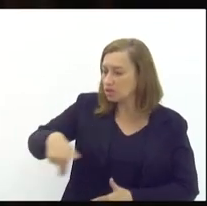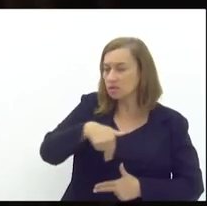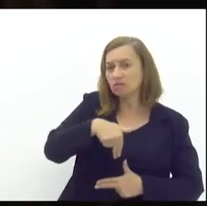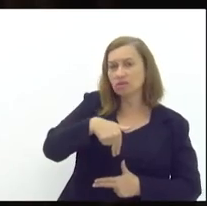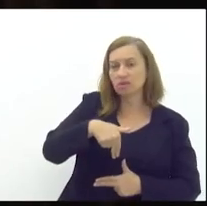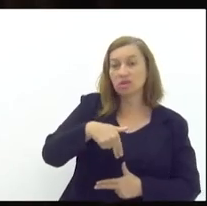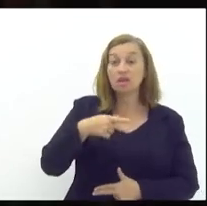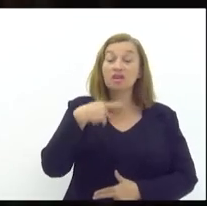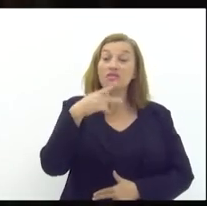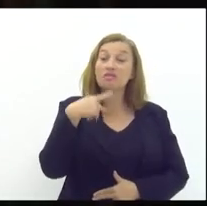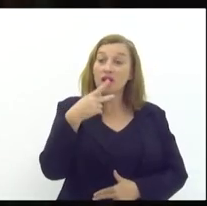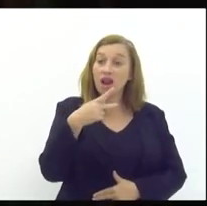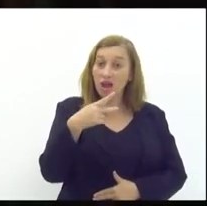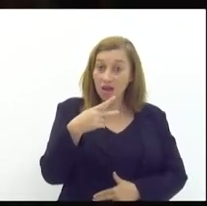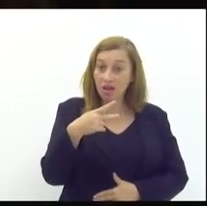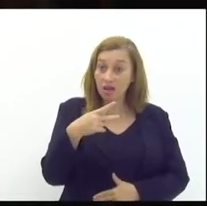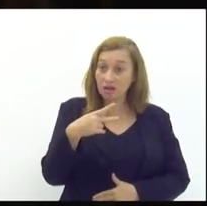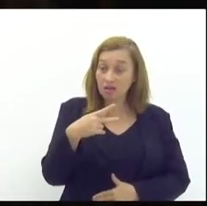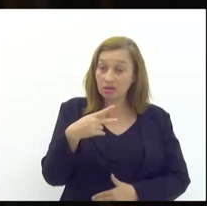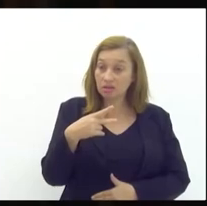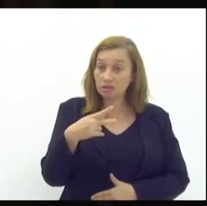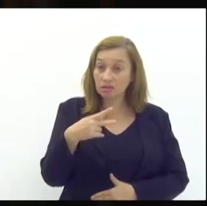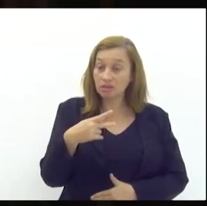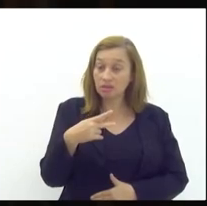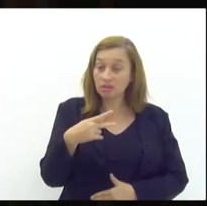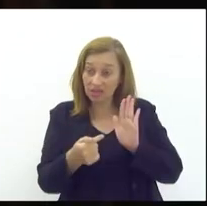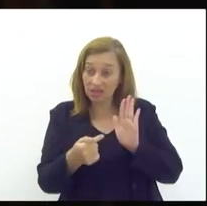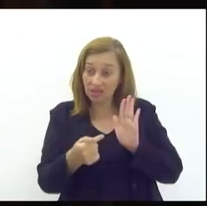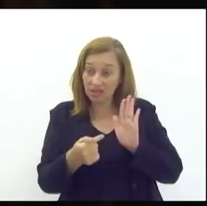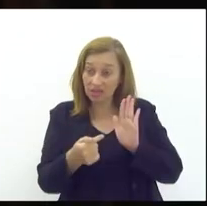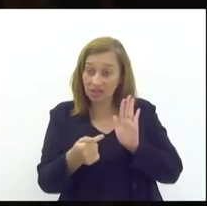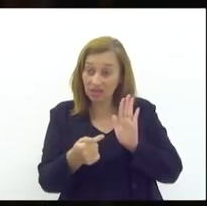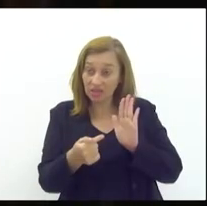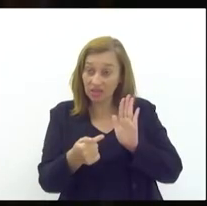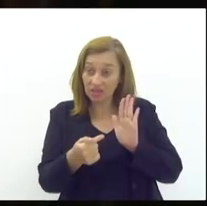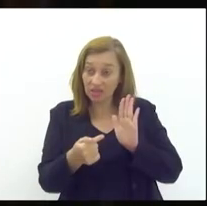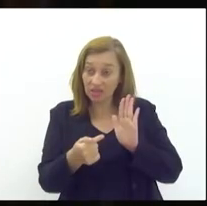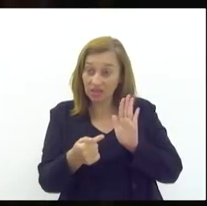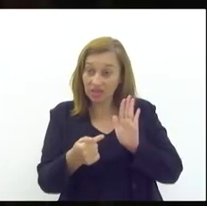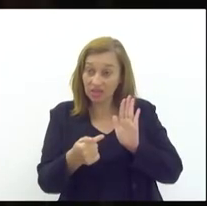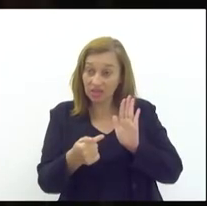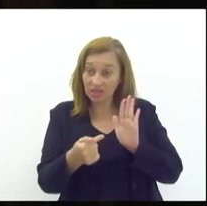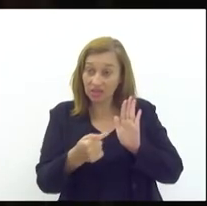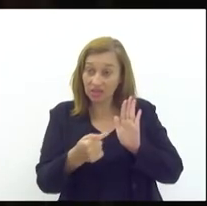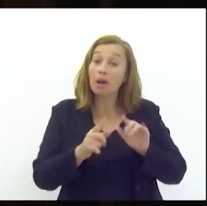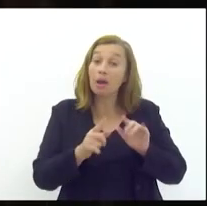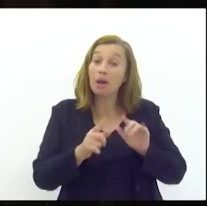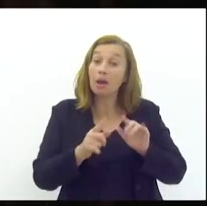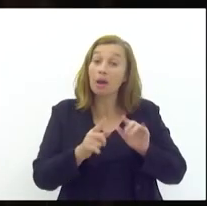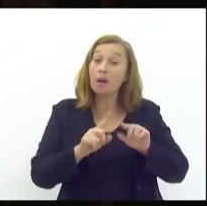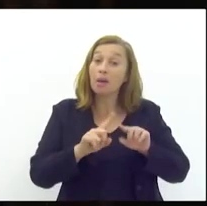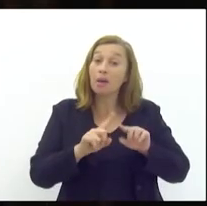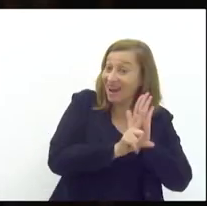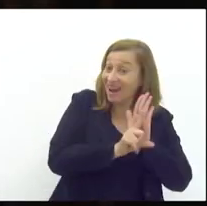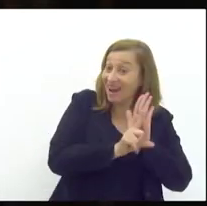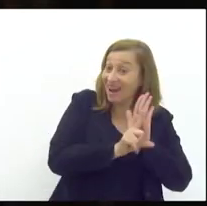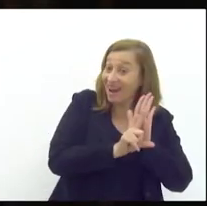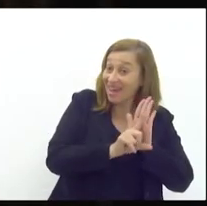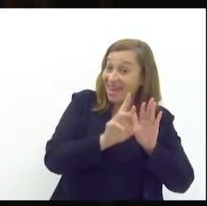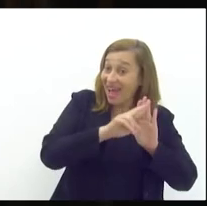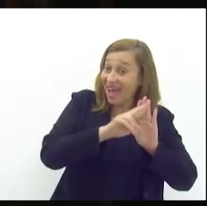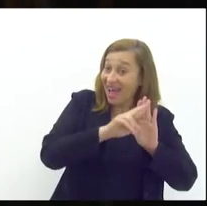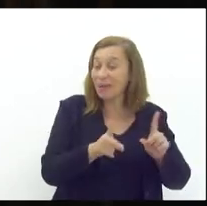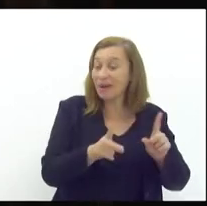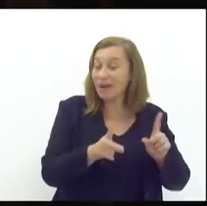em decorrência de uma suposta lei eu vou chamar supostarei porque ali tem a ver uma questão funcional interna e a reforma tributária